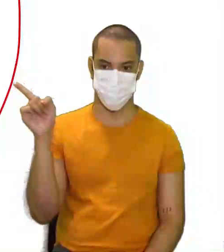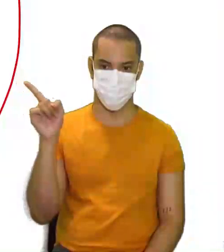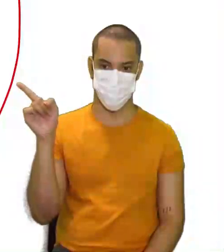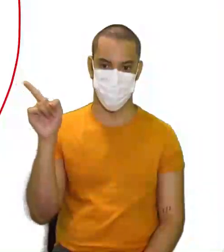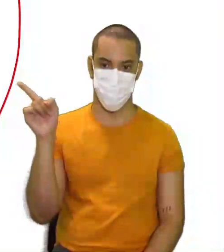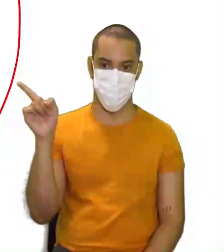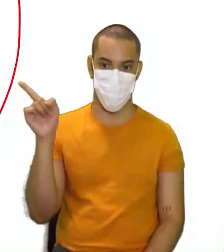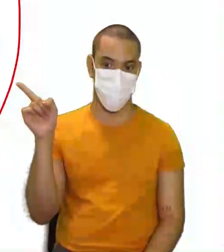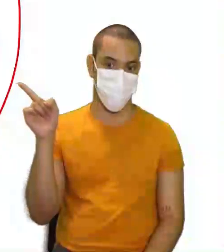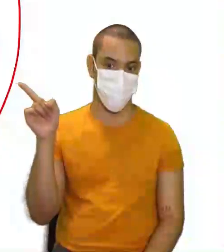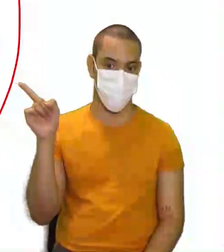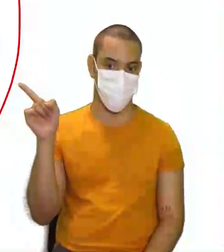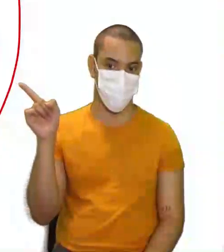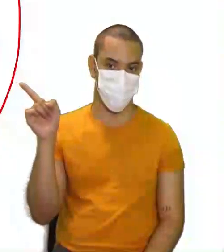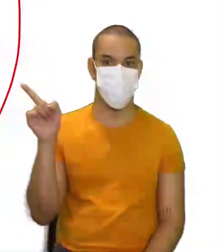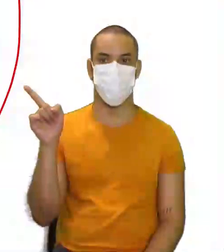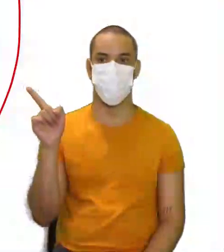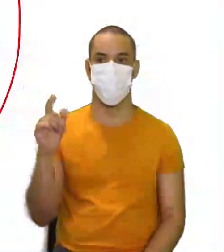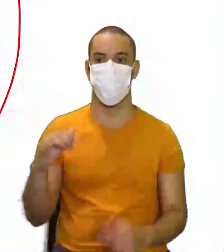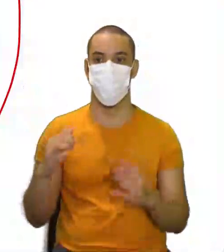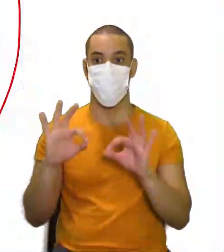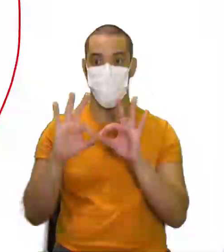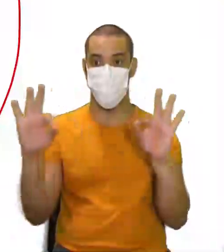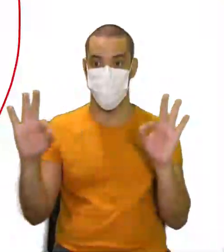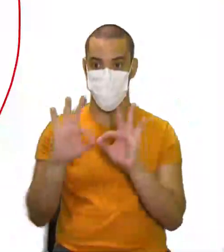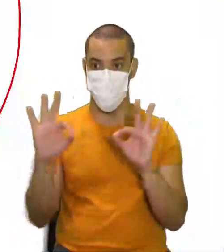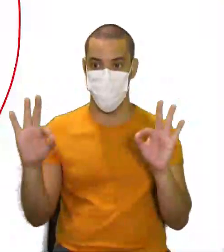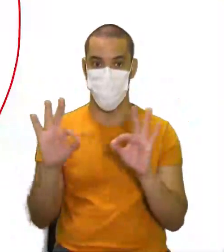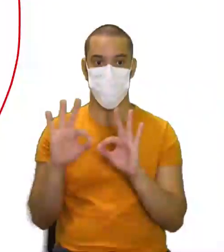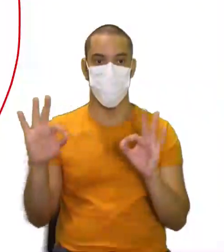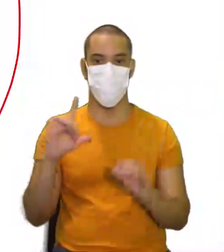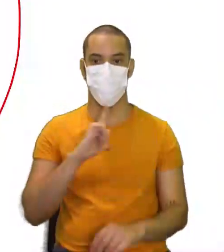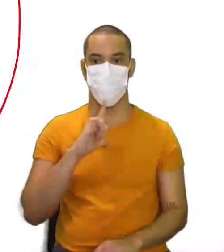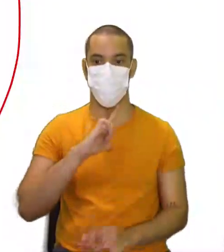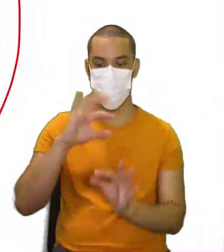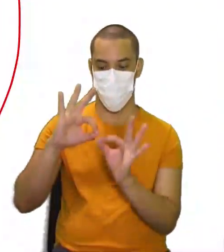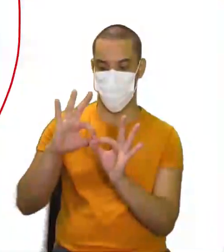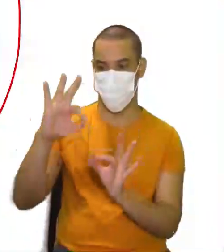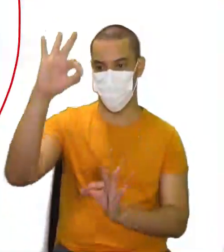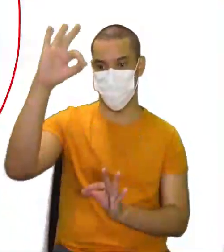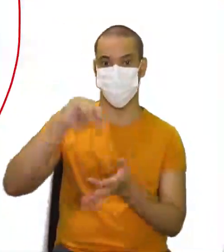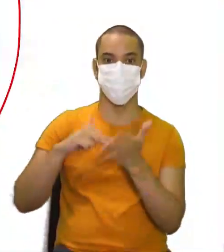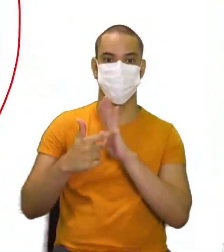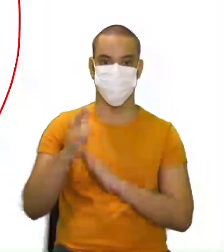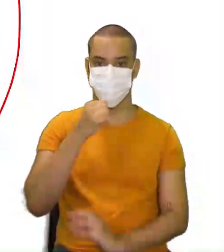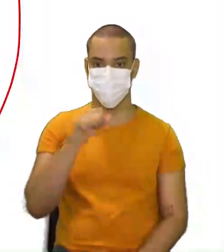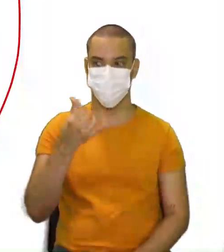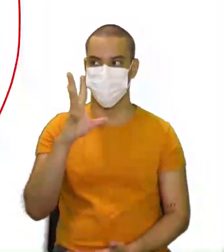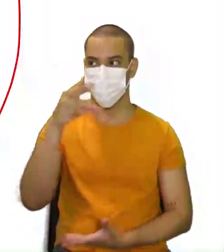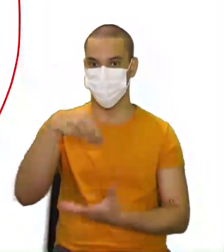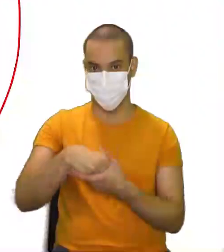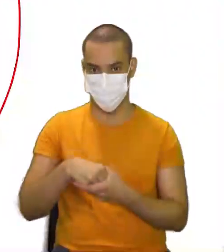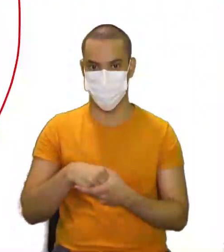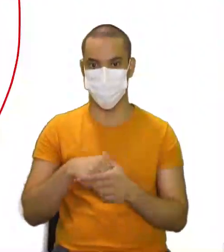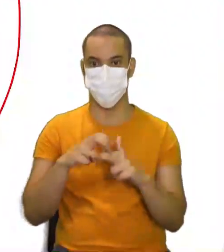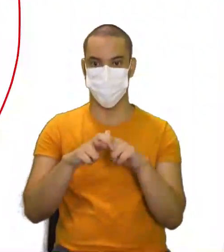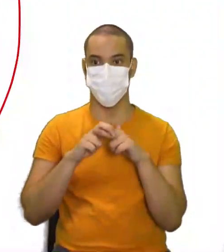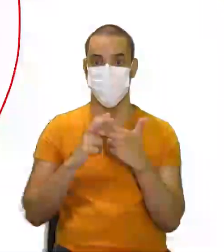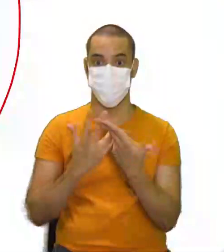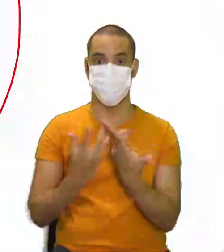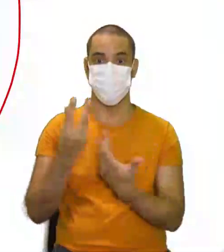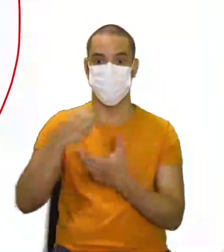aqui, o fio retilíneo longo transporta uma corrente elétrica, né? As cargas estão passando aí por